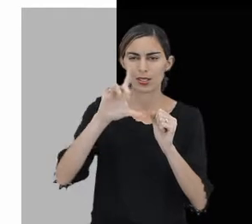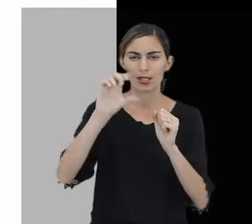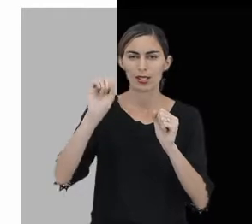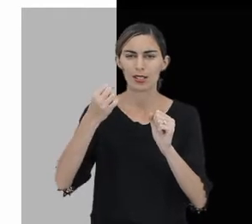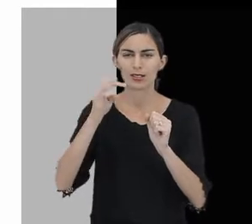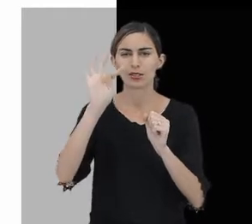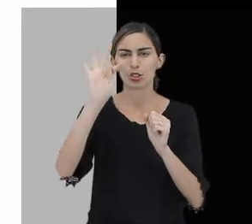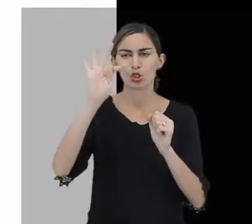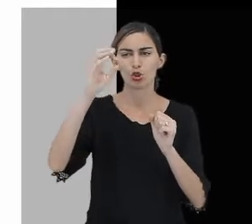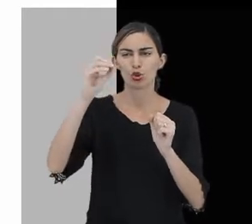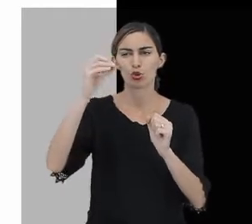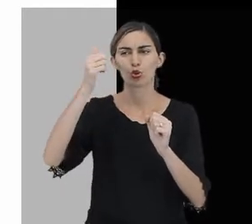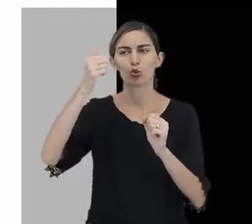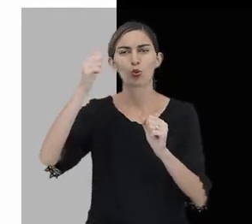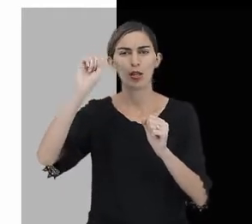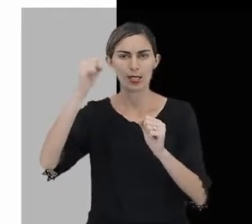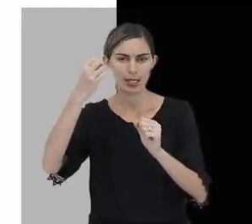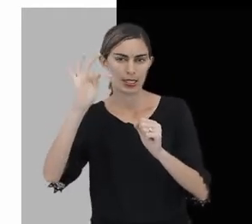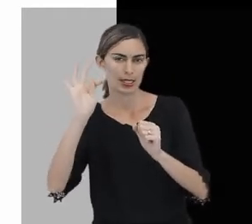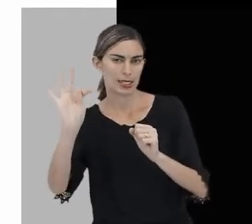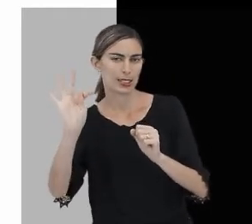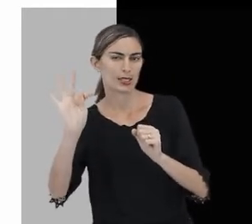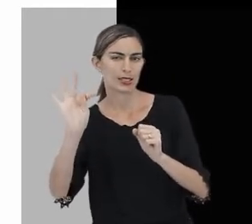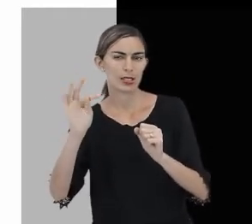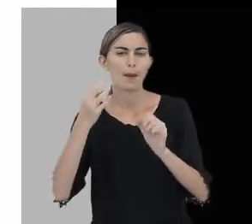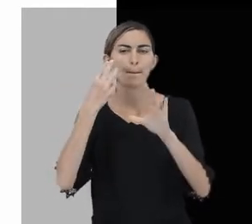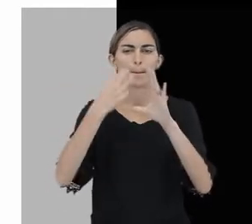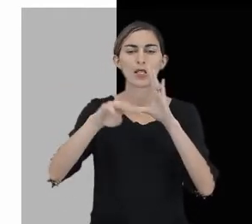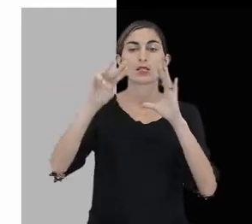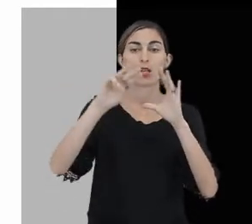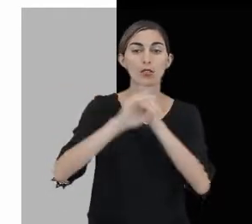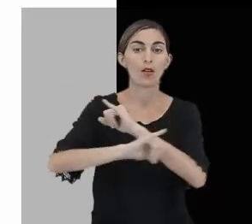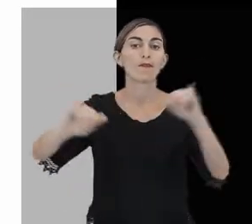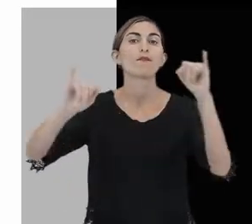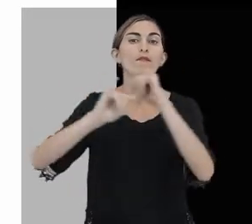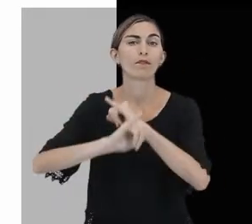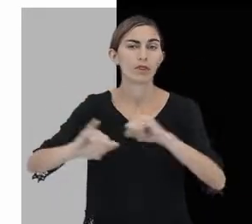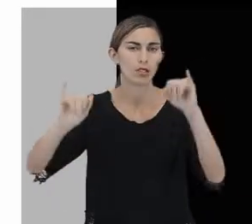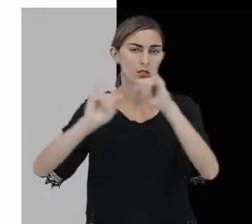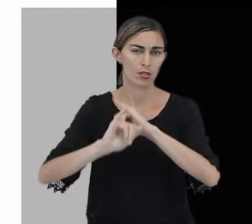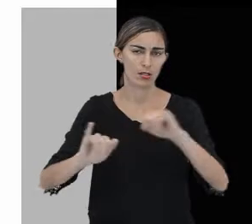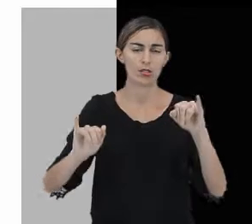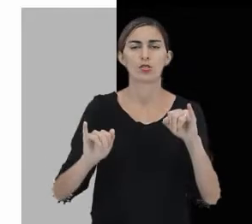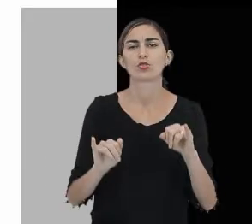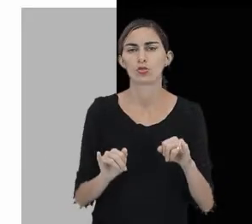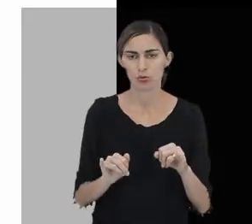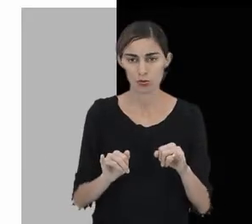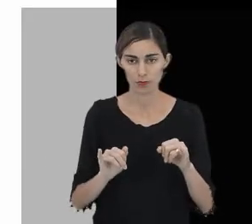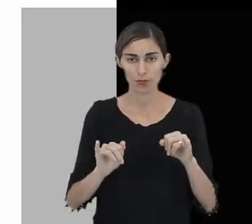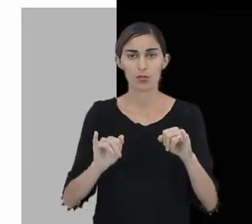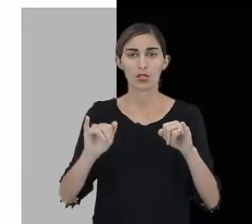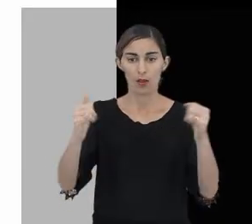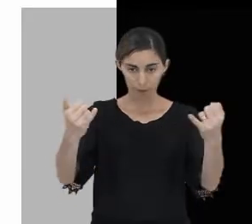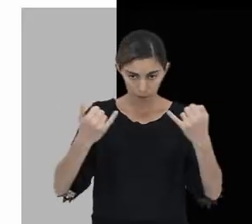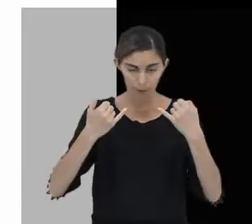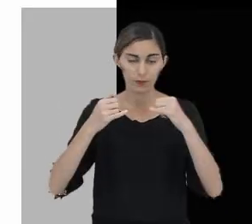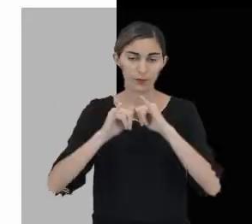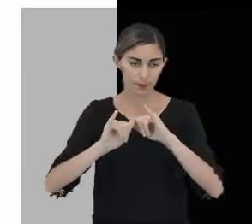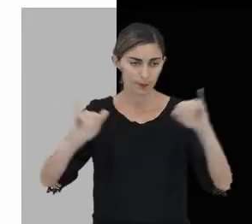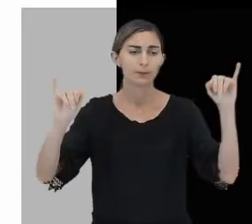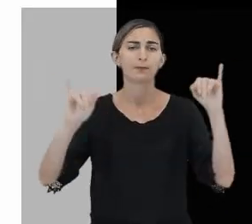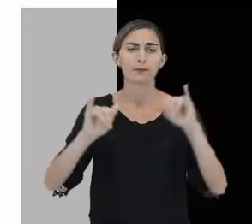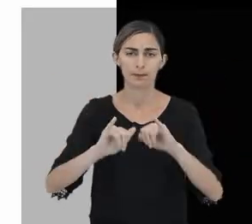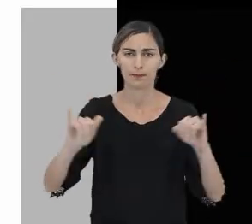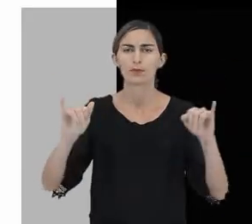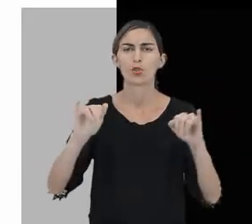chamada Toast. Então, ela serve para exibir uma mensagem de alerta e você exibe essa mensagem de alerta fazendo